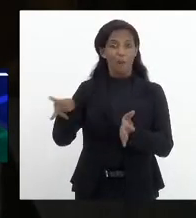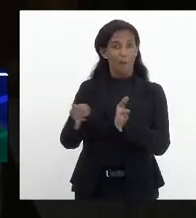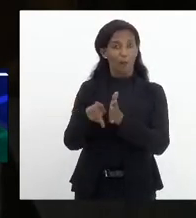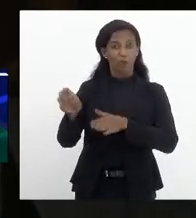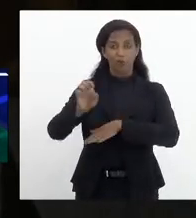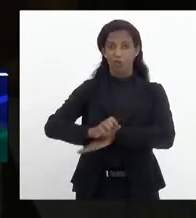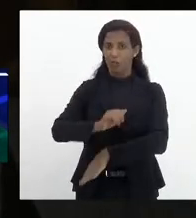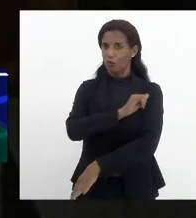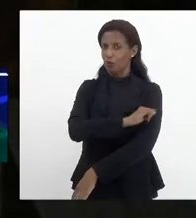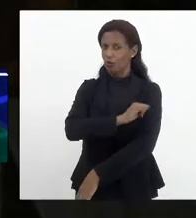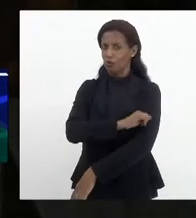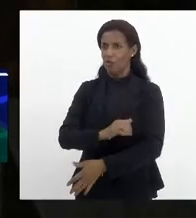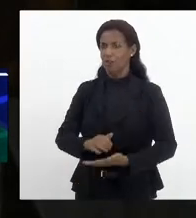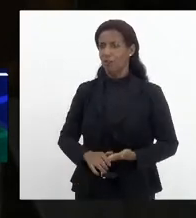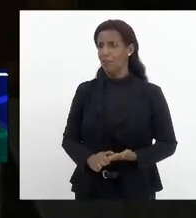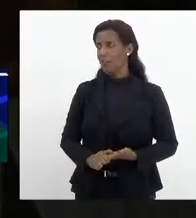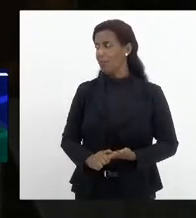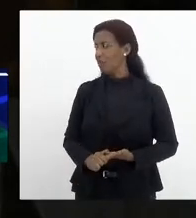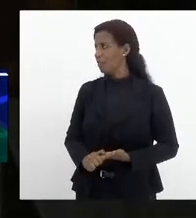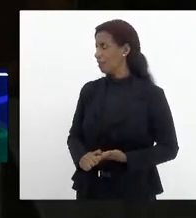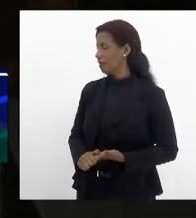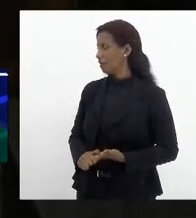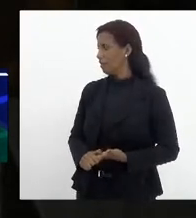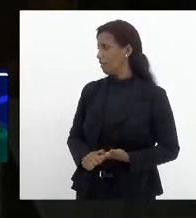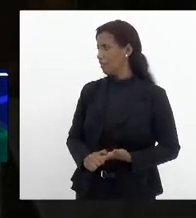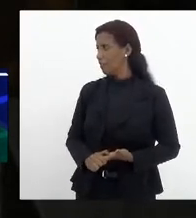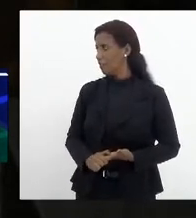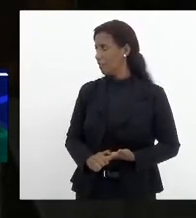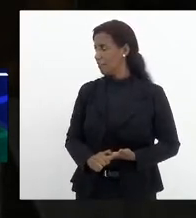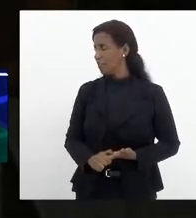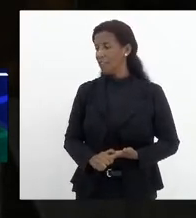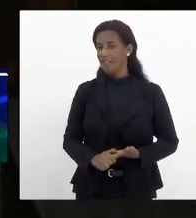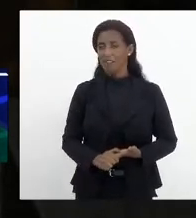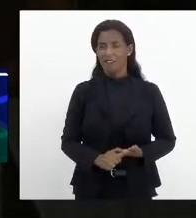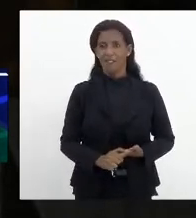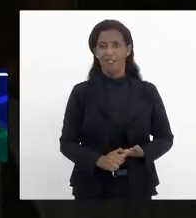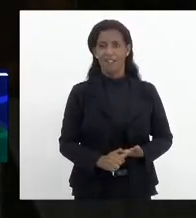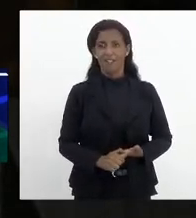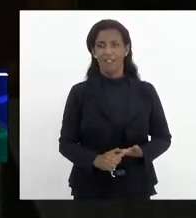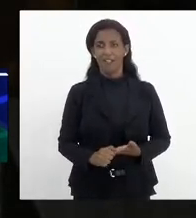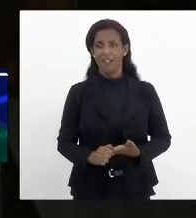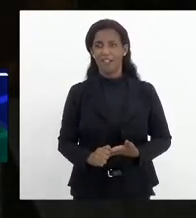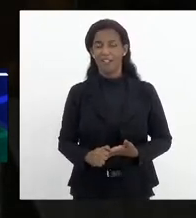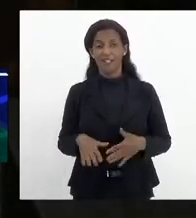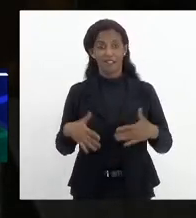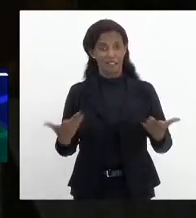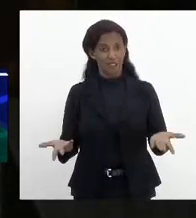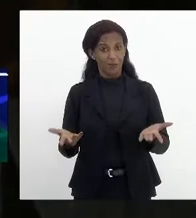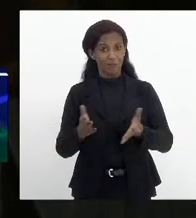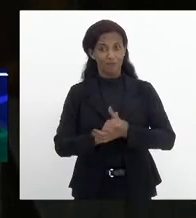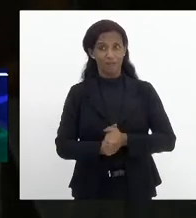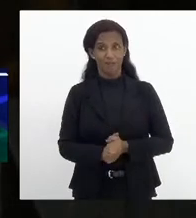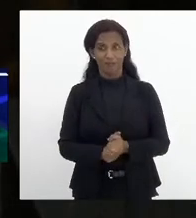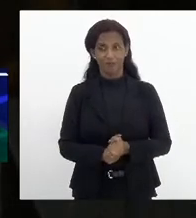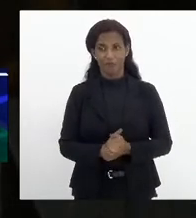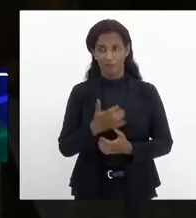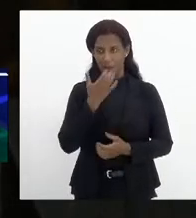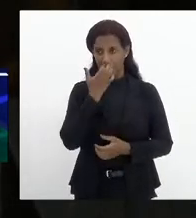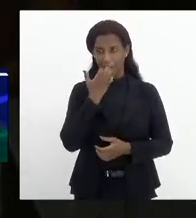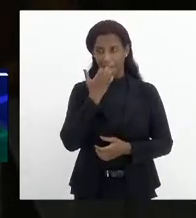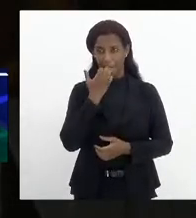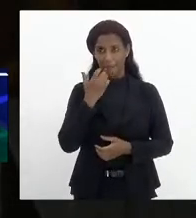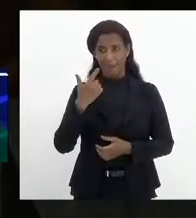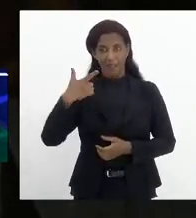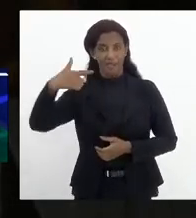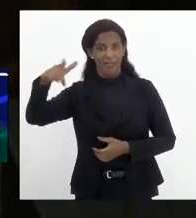Janeiro. É para qualquer unidade da federação que se credencie. Então, tem uma